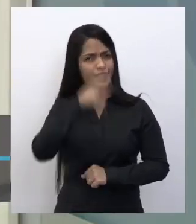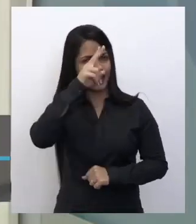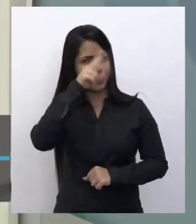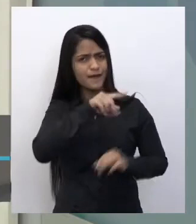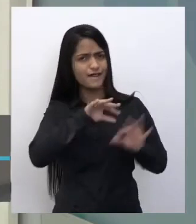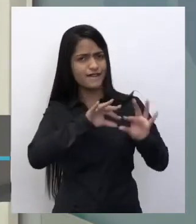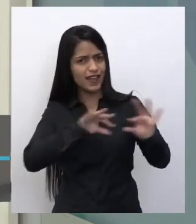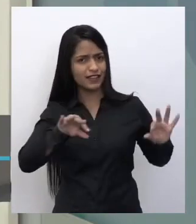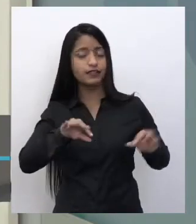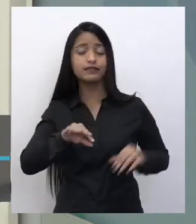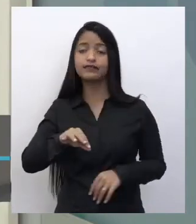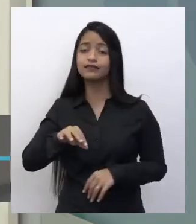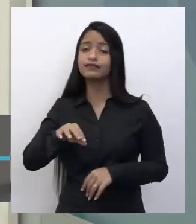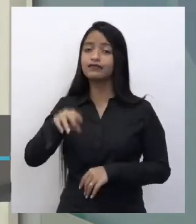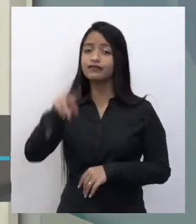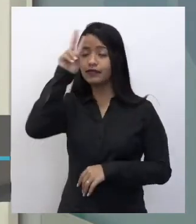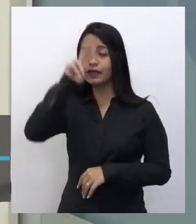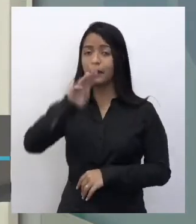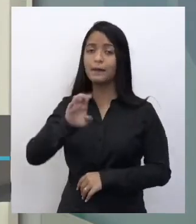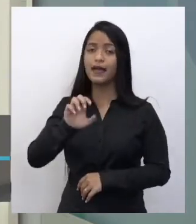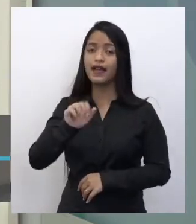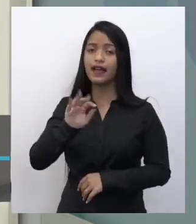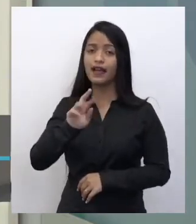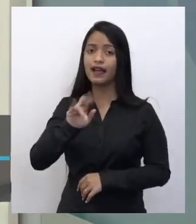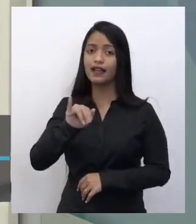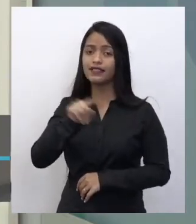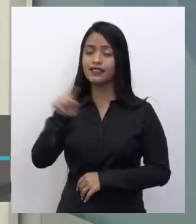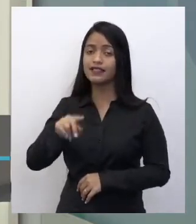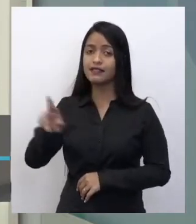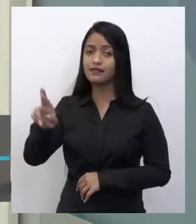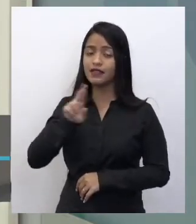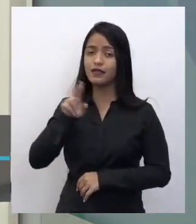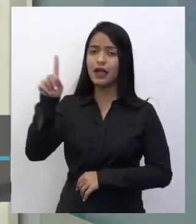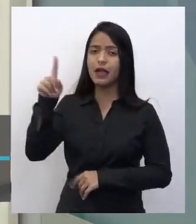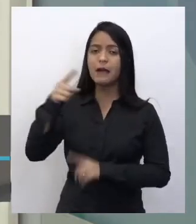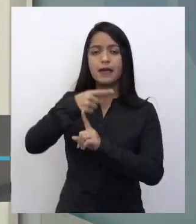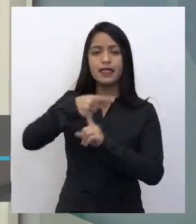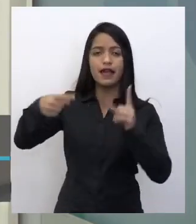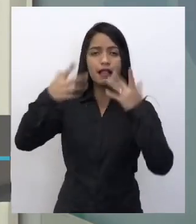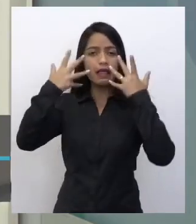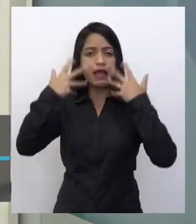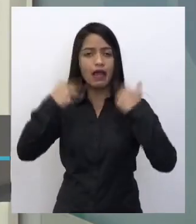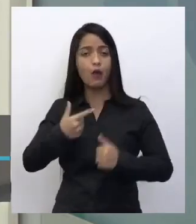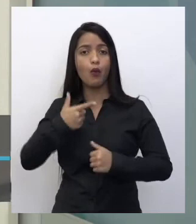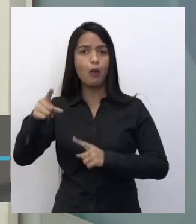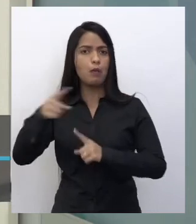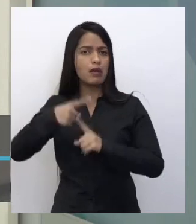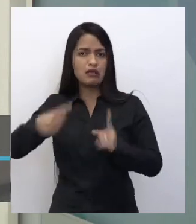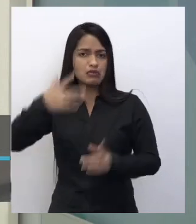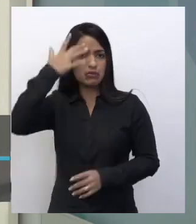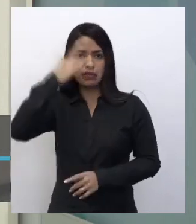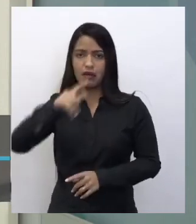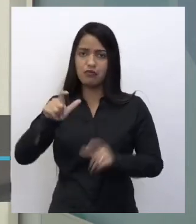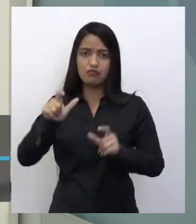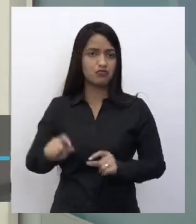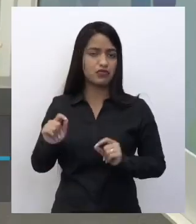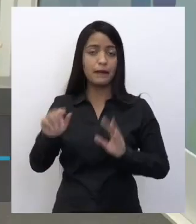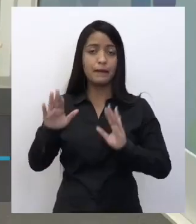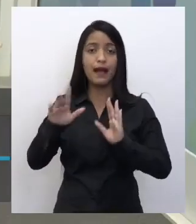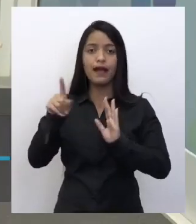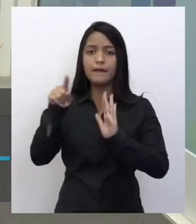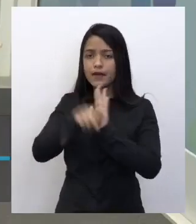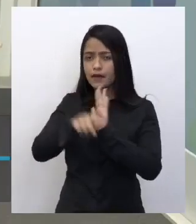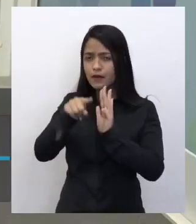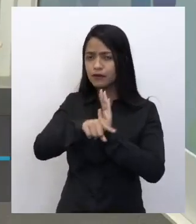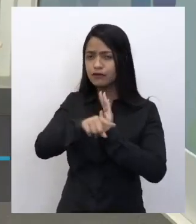falou, é metade leão e não sei o que ela também, que era a outra metade, mas sei que ela fazia charadas. Pois é, e a Esfinge... Ai, ela...